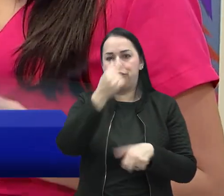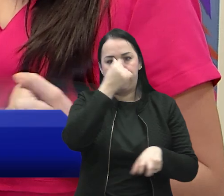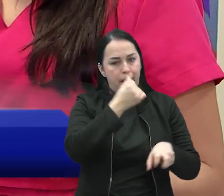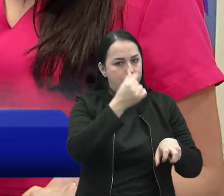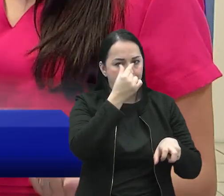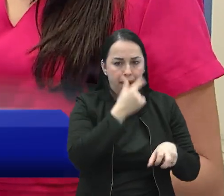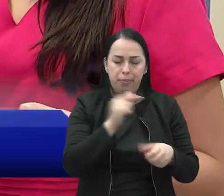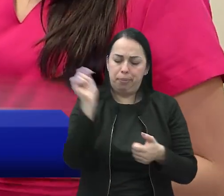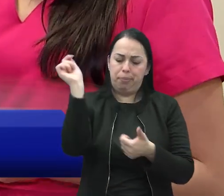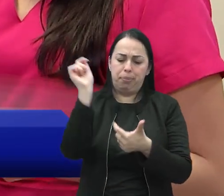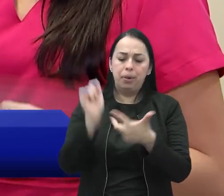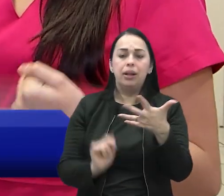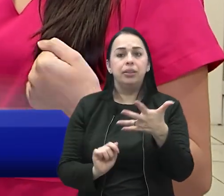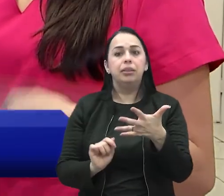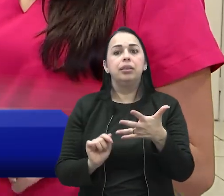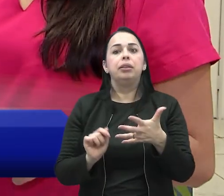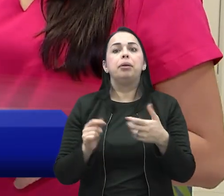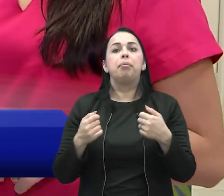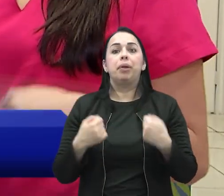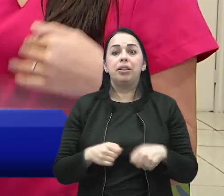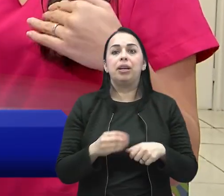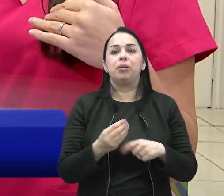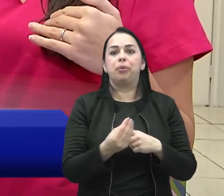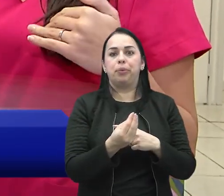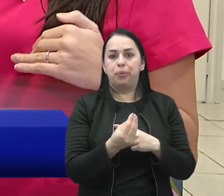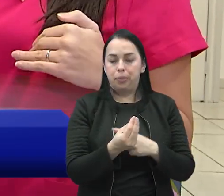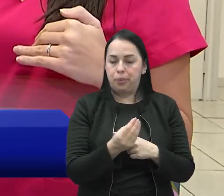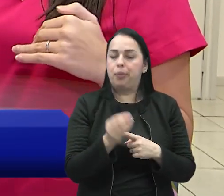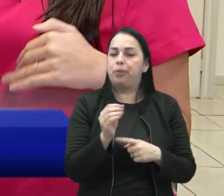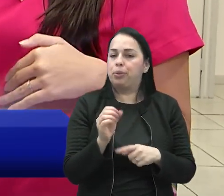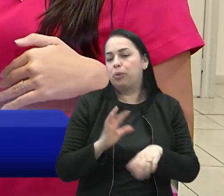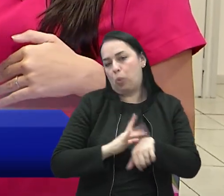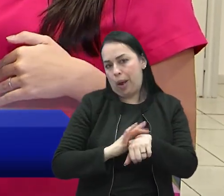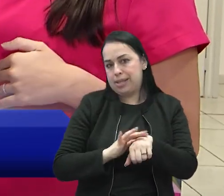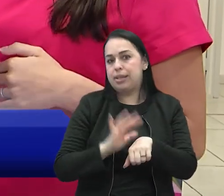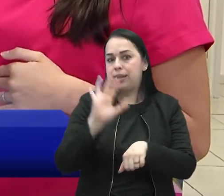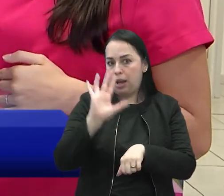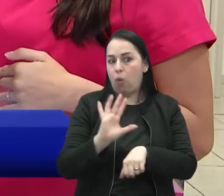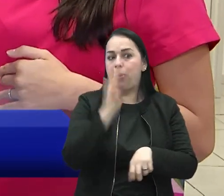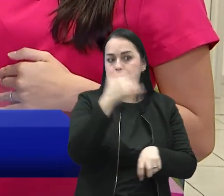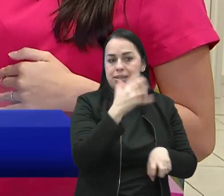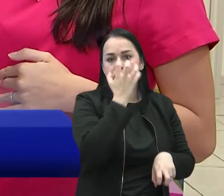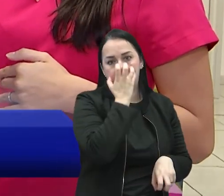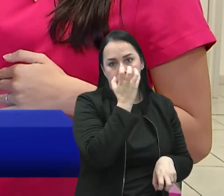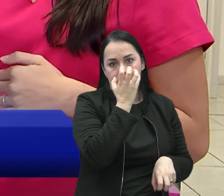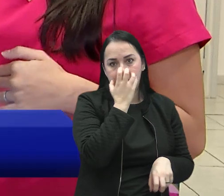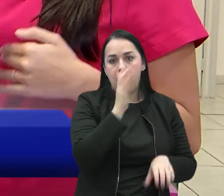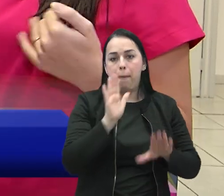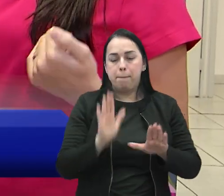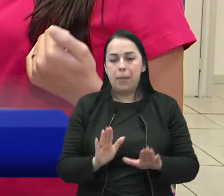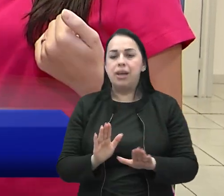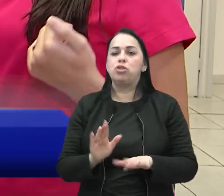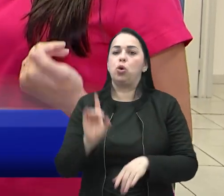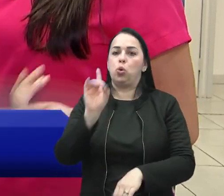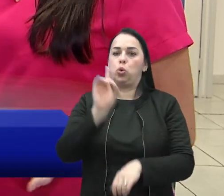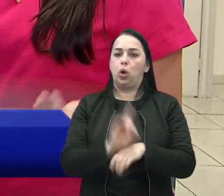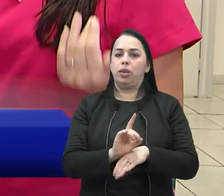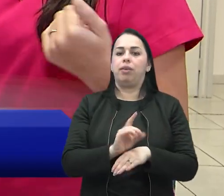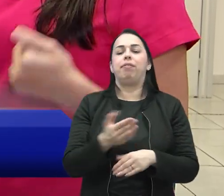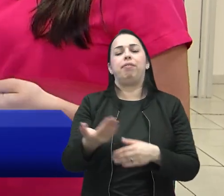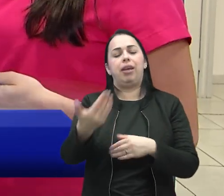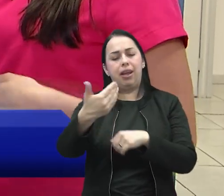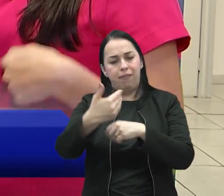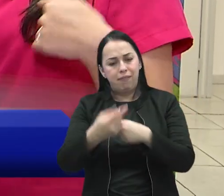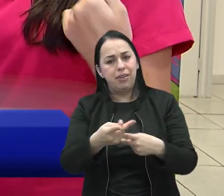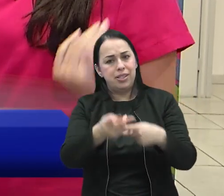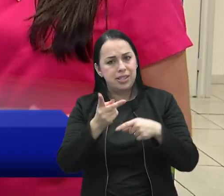tem Giardia, gripe, ProHard. Nesse caso, elas protegem contra doenças muito frequentes nos cães, mas o ideal é que o tutor